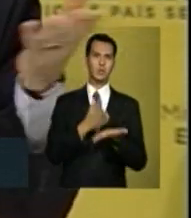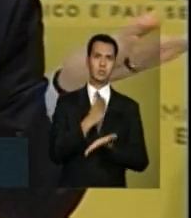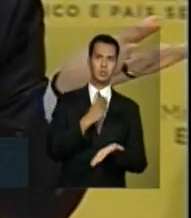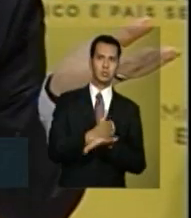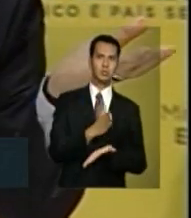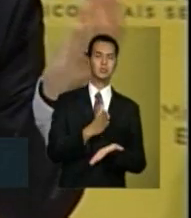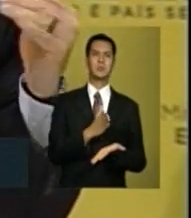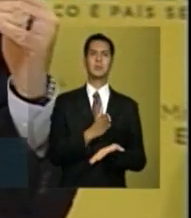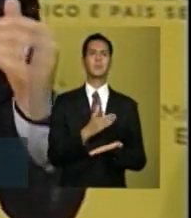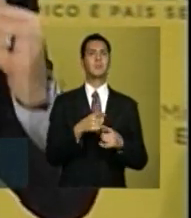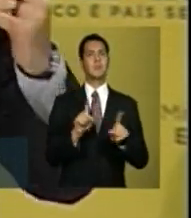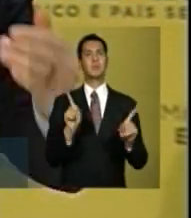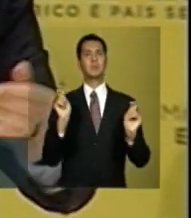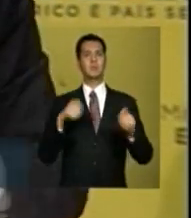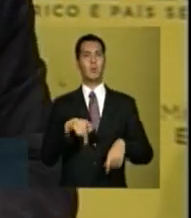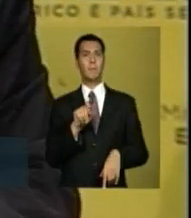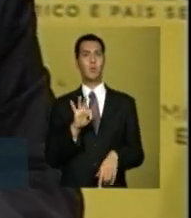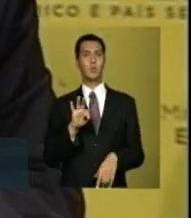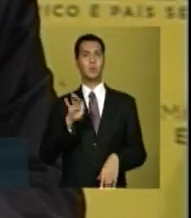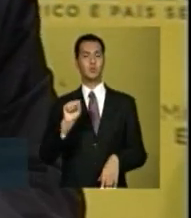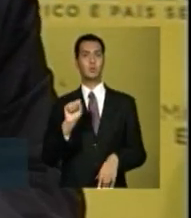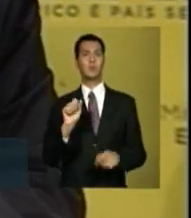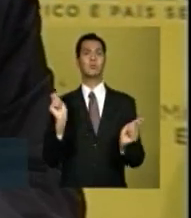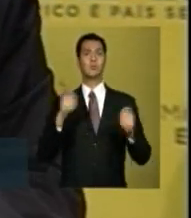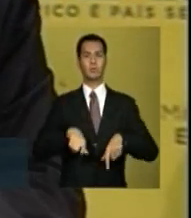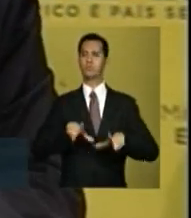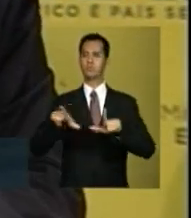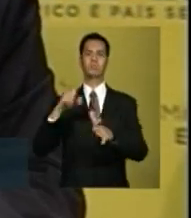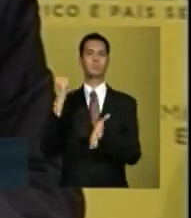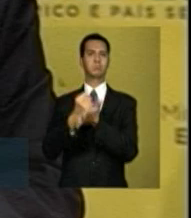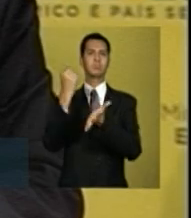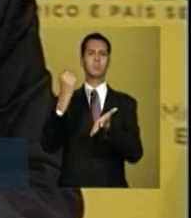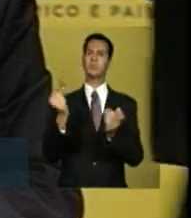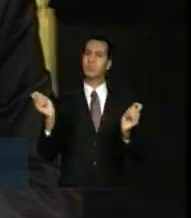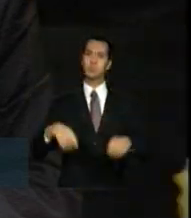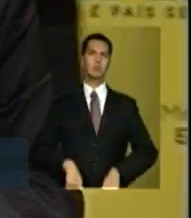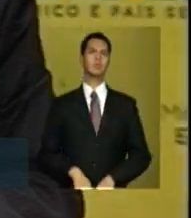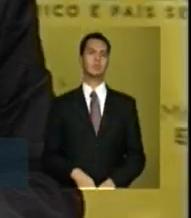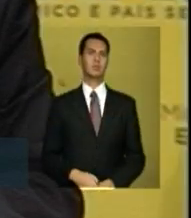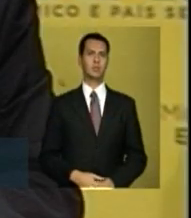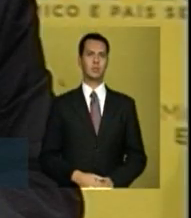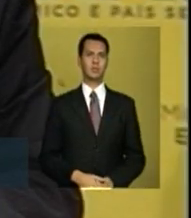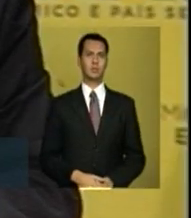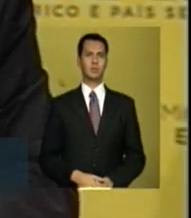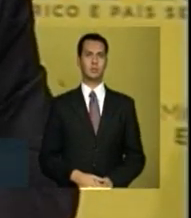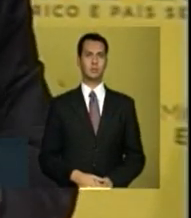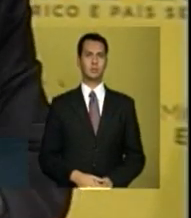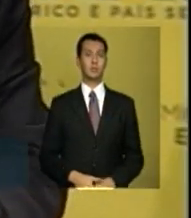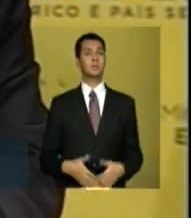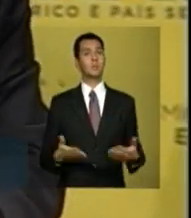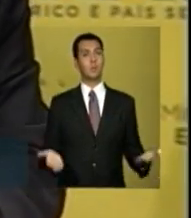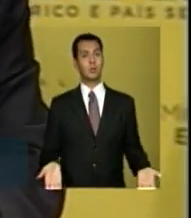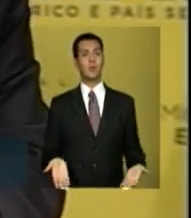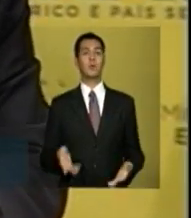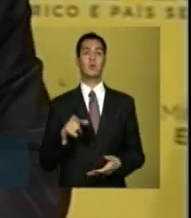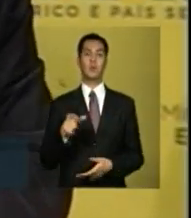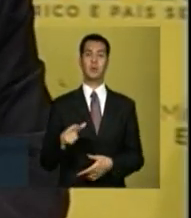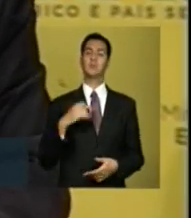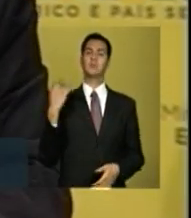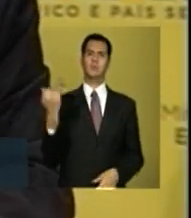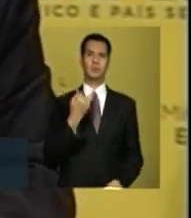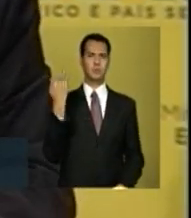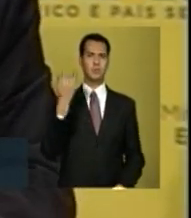adquirirem uma certa pontuação a possibilidade da diplomação portanto eh ele é um um instrumento bastante amplo